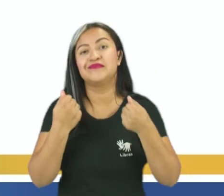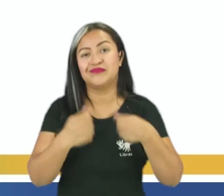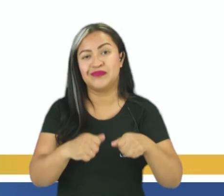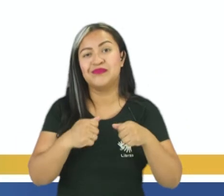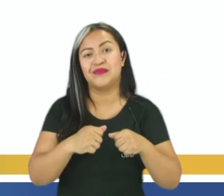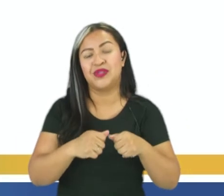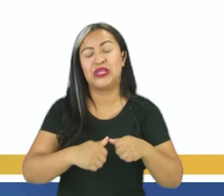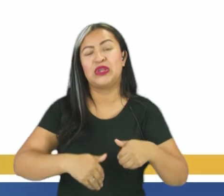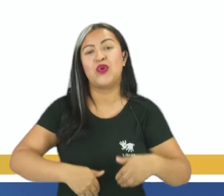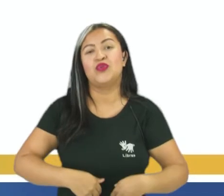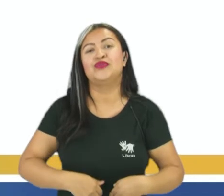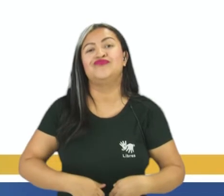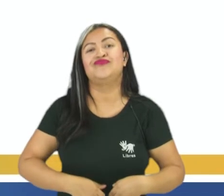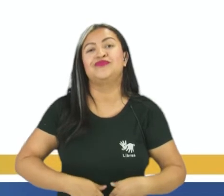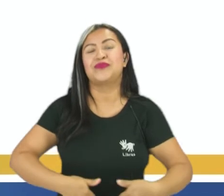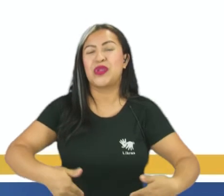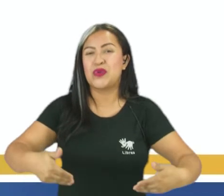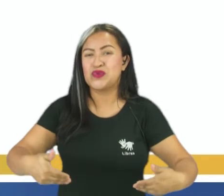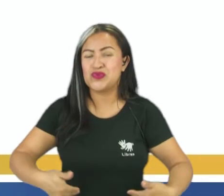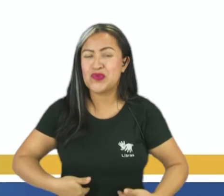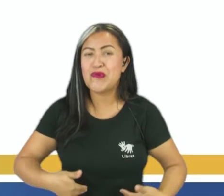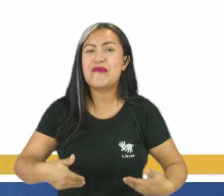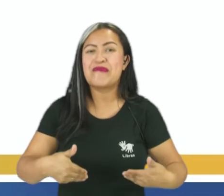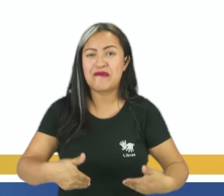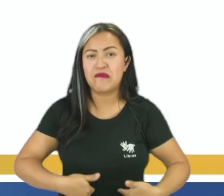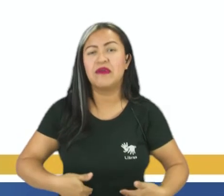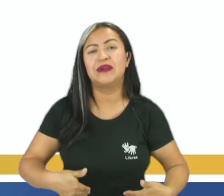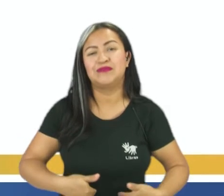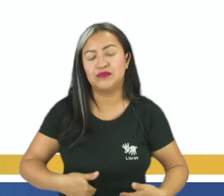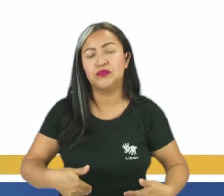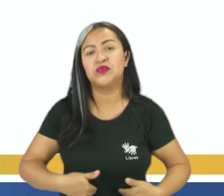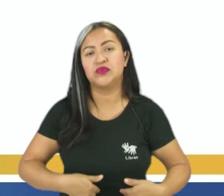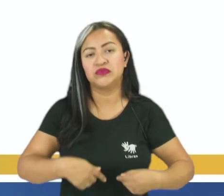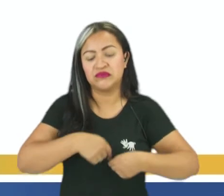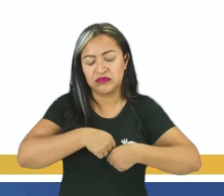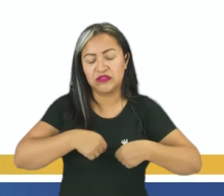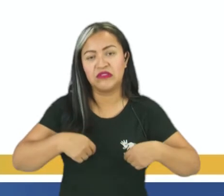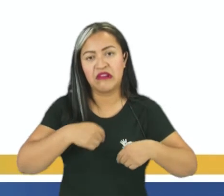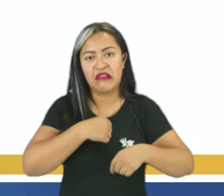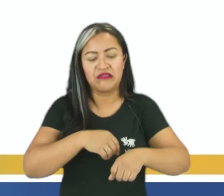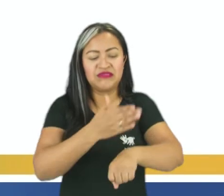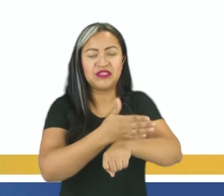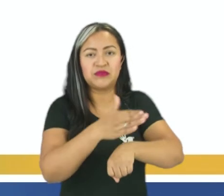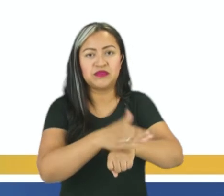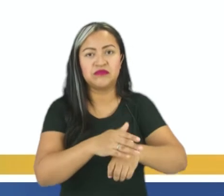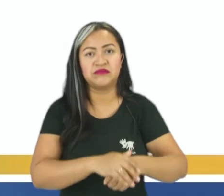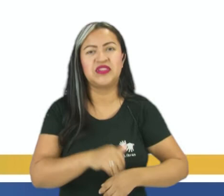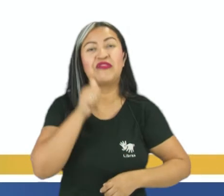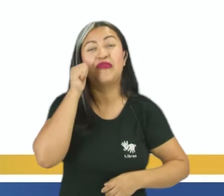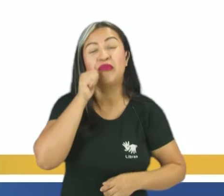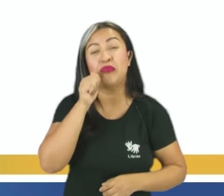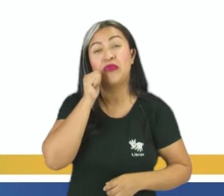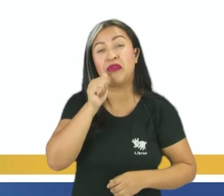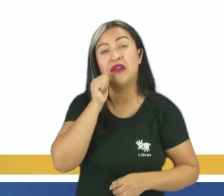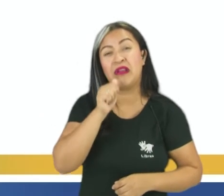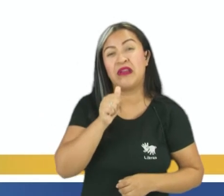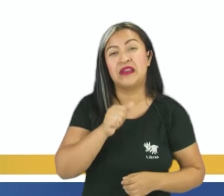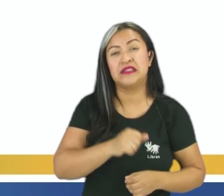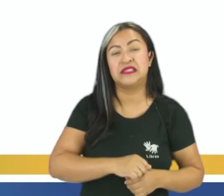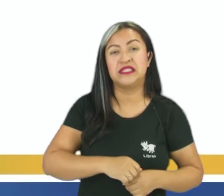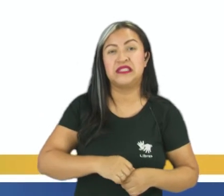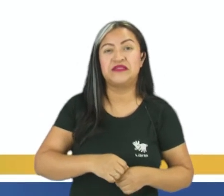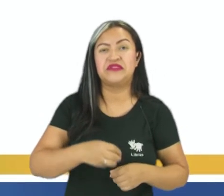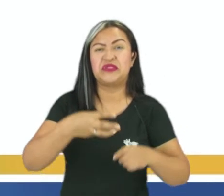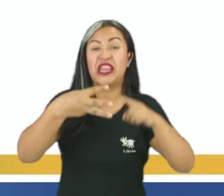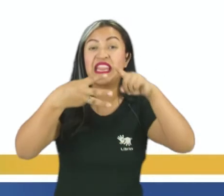negras, escravas, mulheres que tinham os procedimentos sem nenhum tipo de anestesia. Tem relatos de mulheres que sofreram 30 cirurgias,